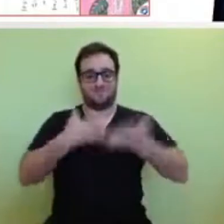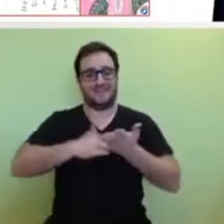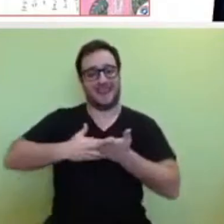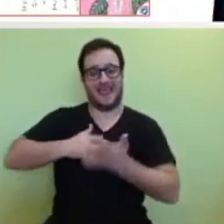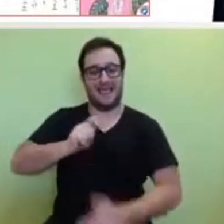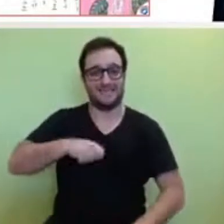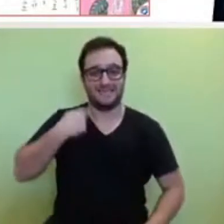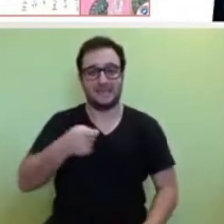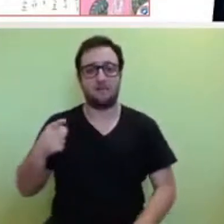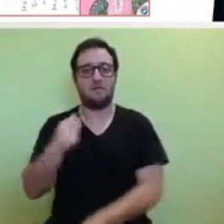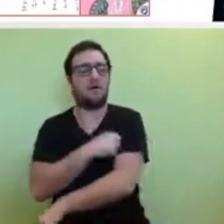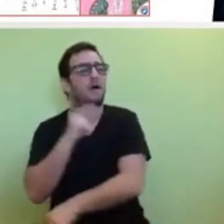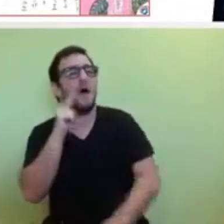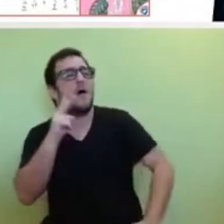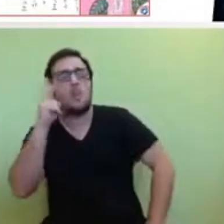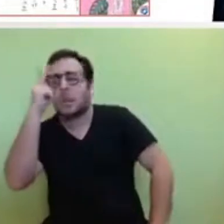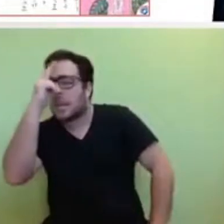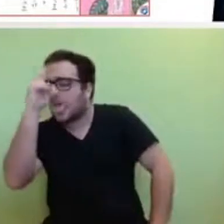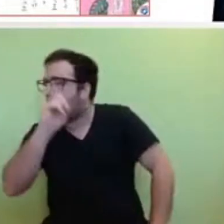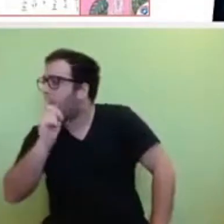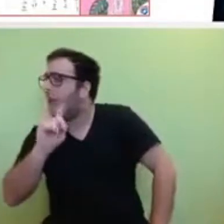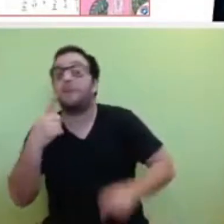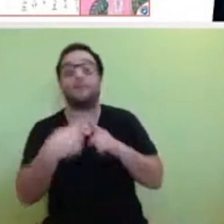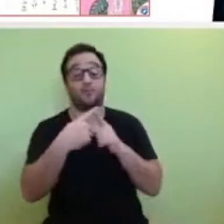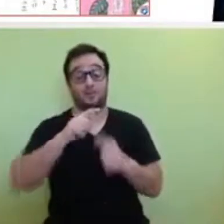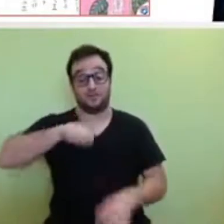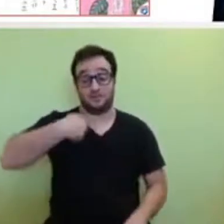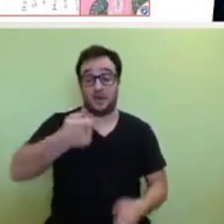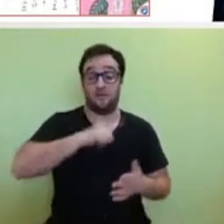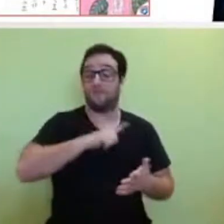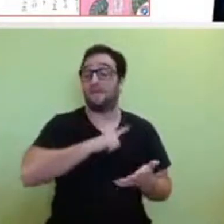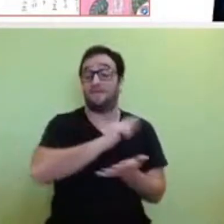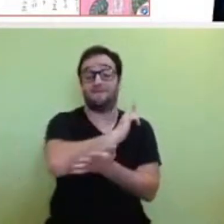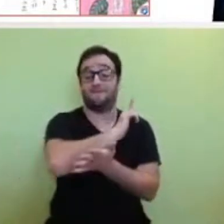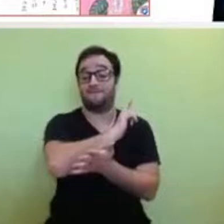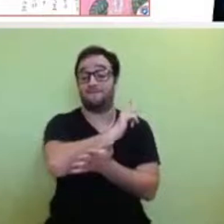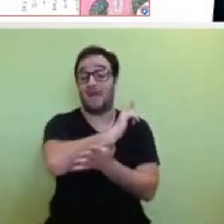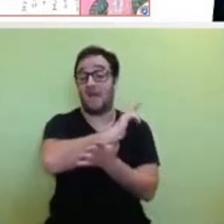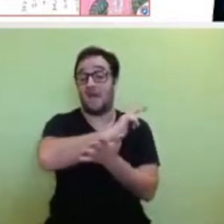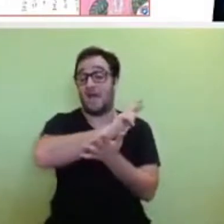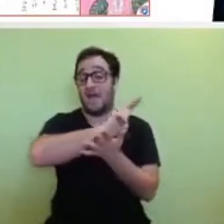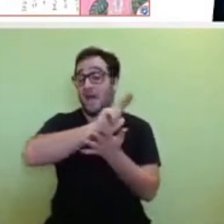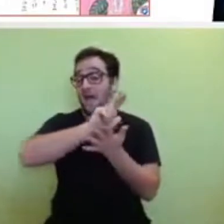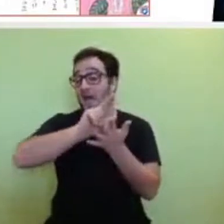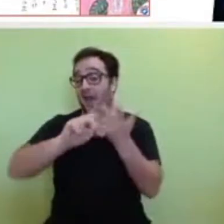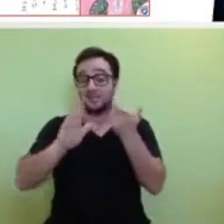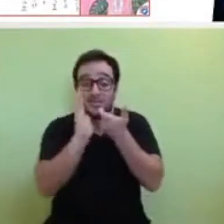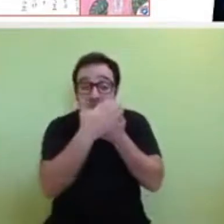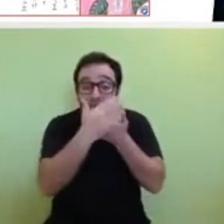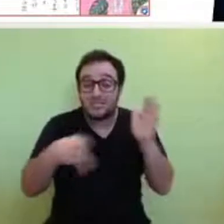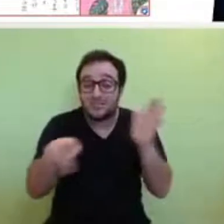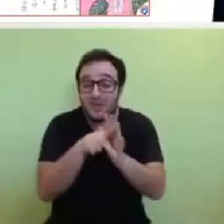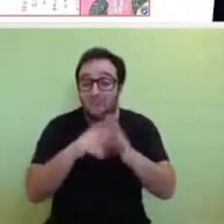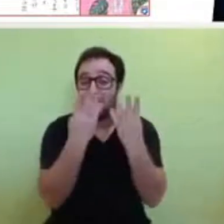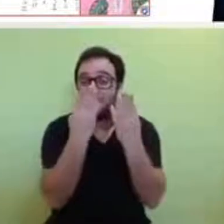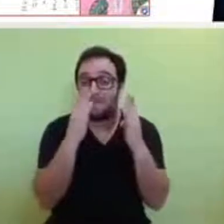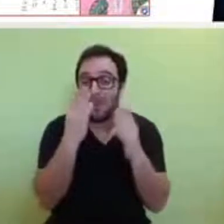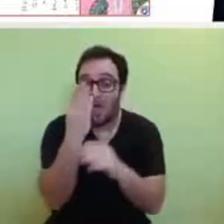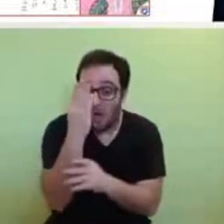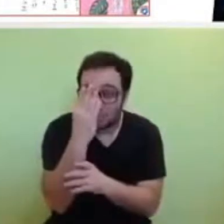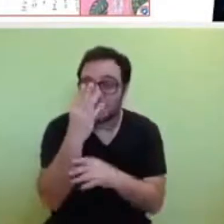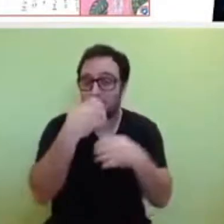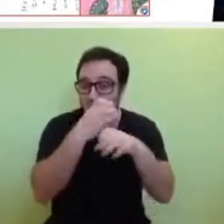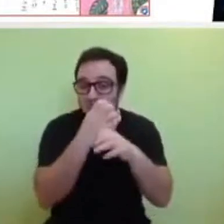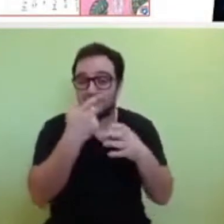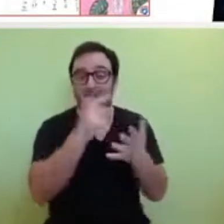de sinais. Eram muitos termos para se aprender. Então, o que nós começamos a fazer? Nós começamos